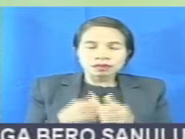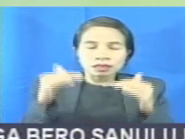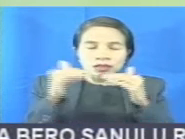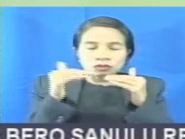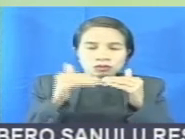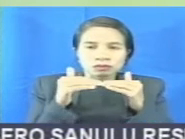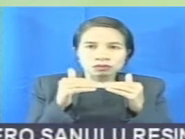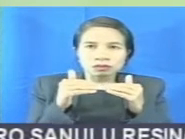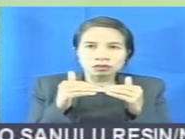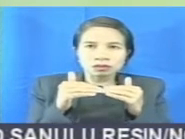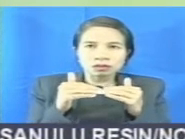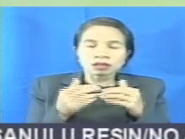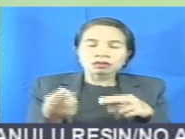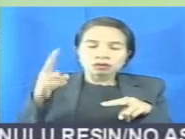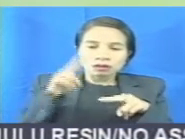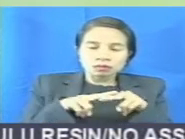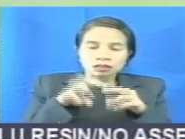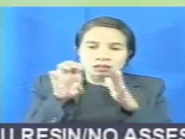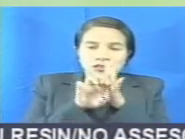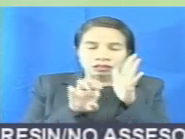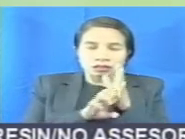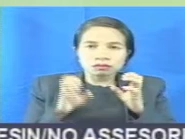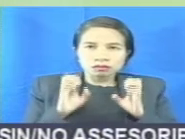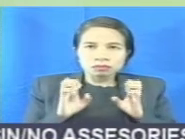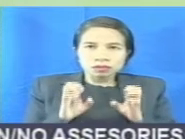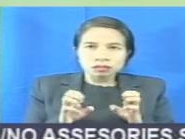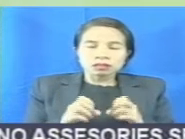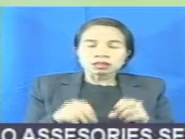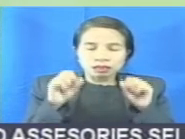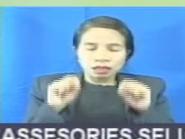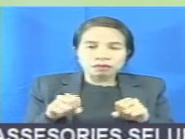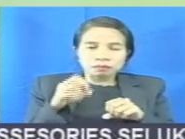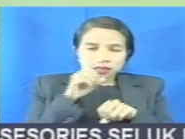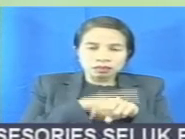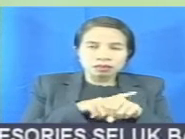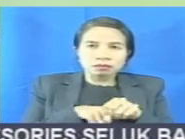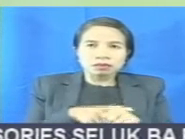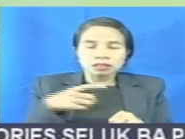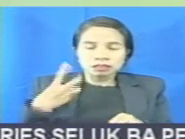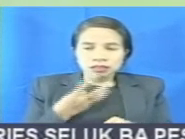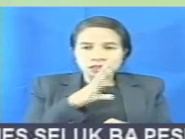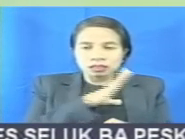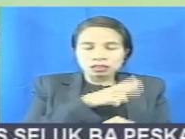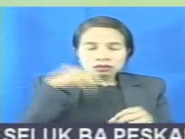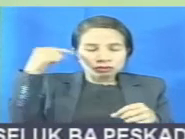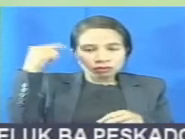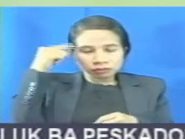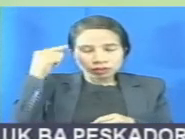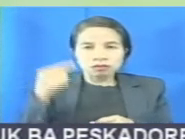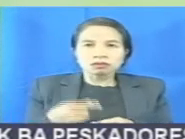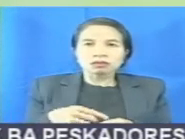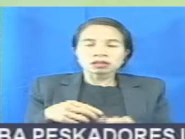plenária para a extensão do estado de emergência. Nesse há possibilidade. E também o governo quer